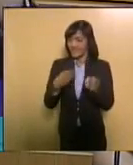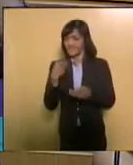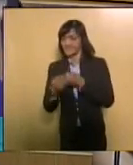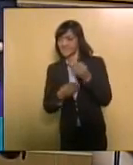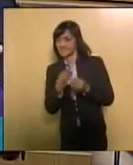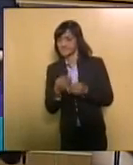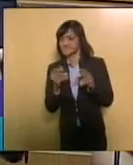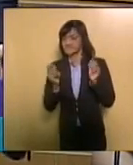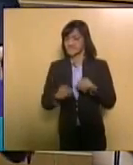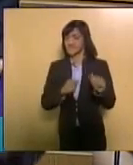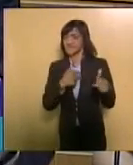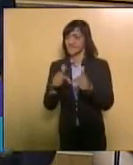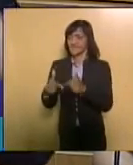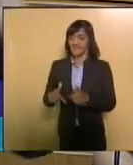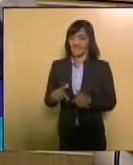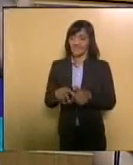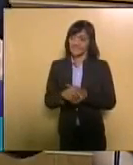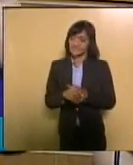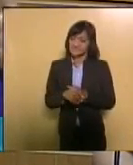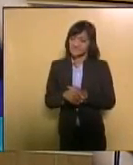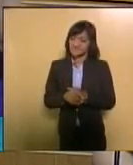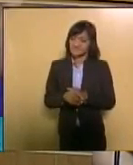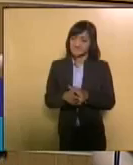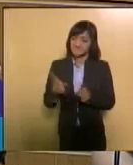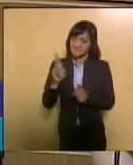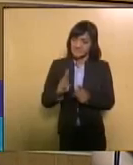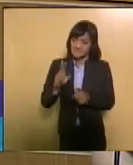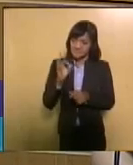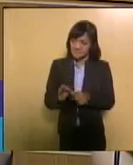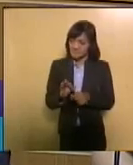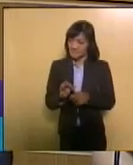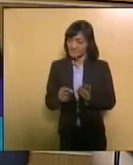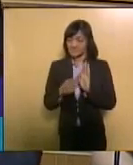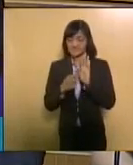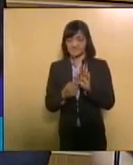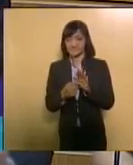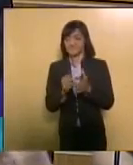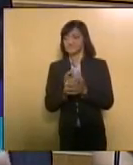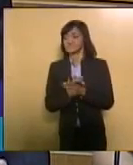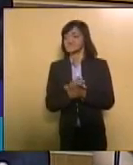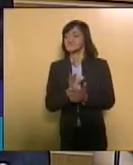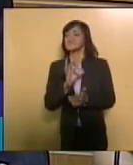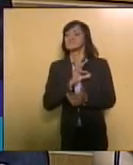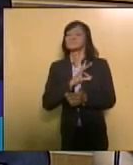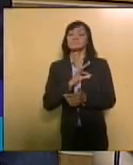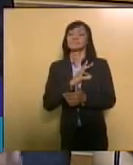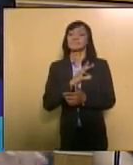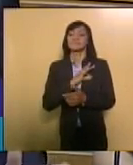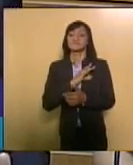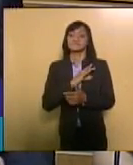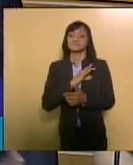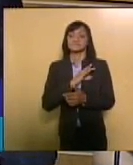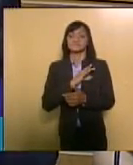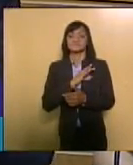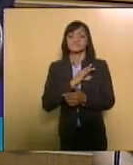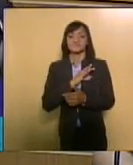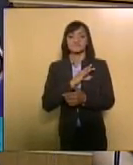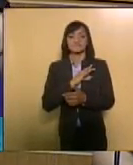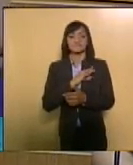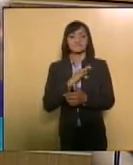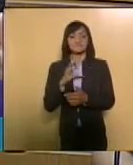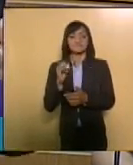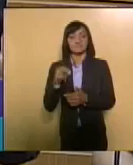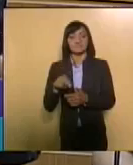que o trabalho de polícia deve funcionar foram colocadas em Pauta entre eles o policiamento comunitário que